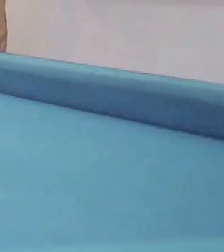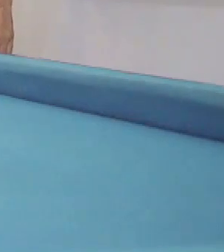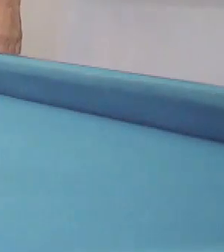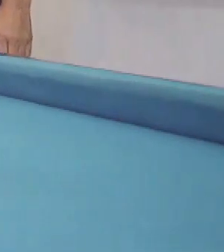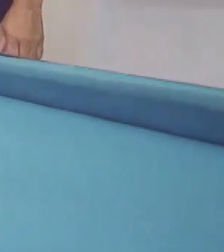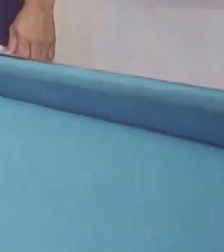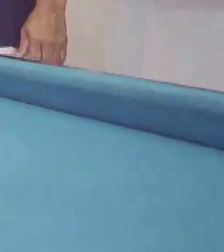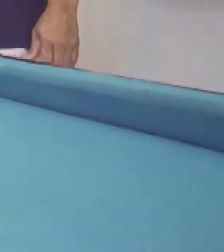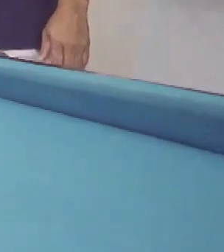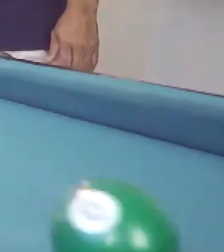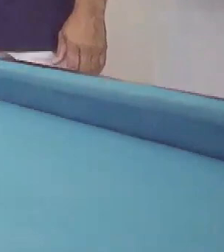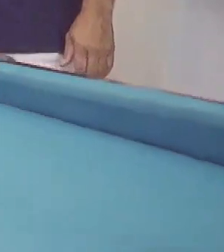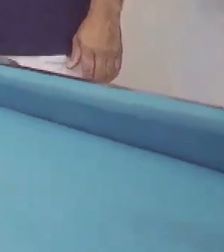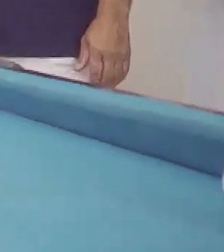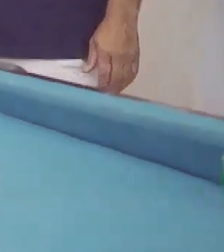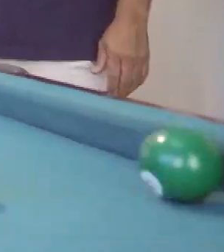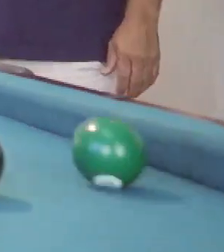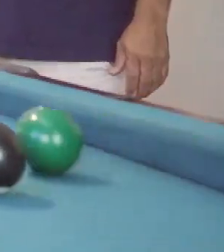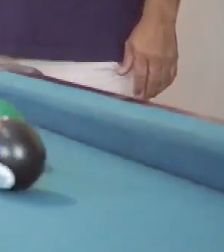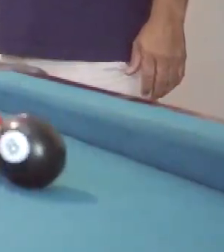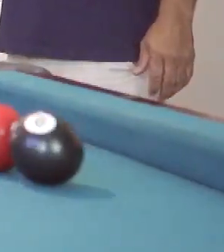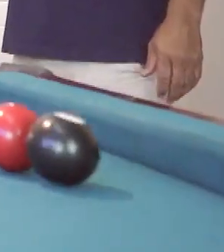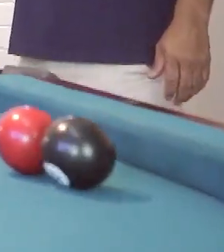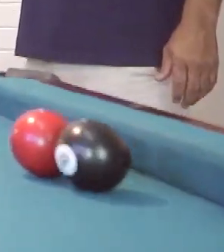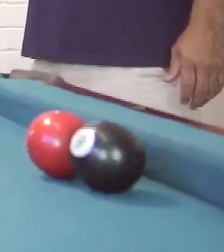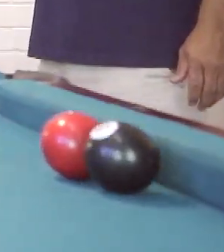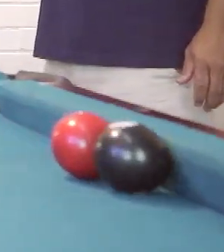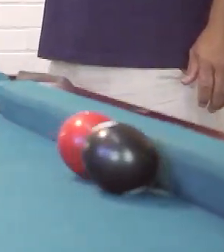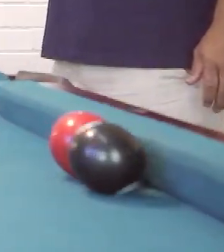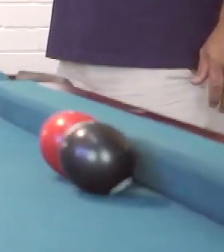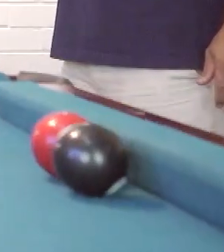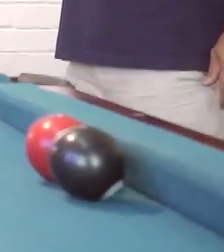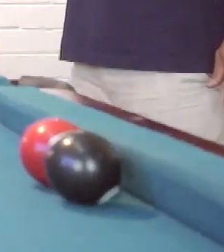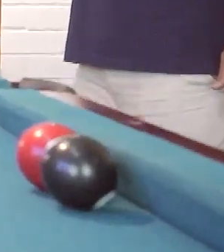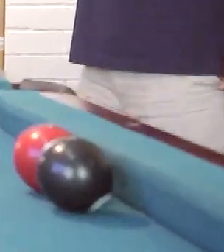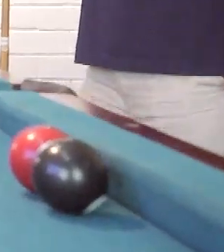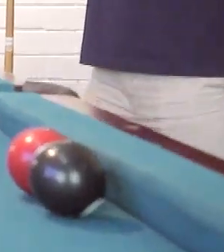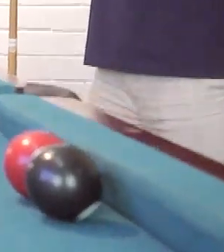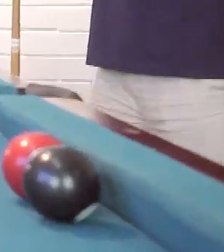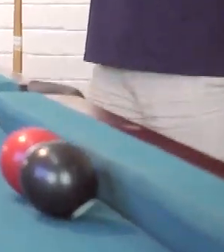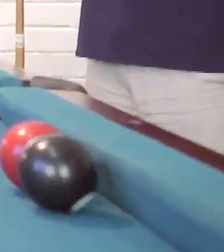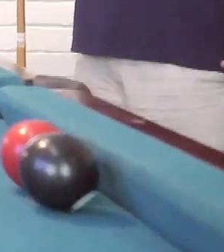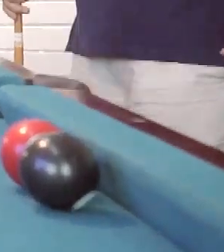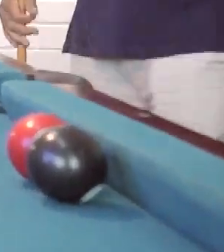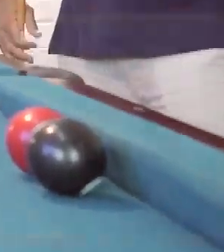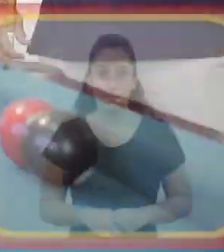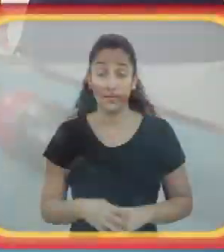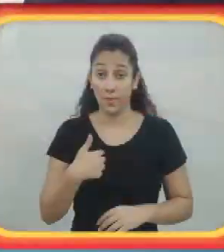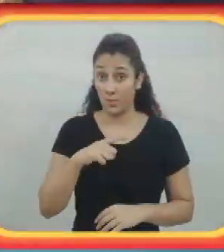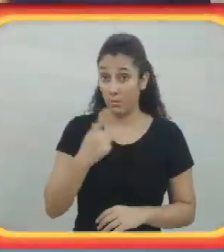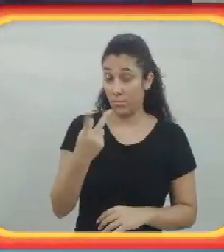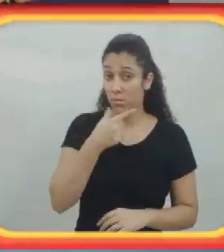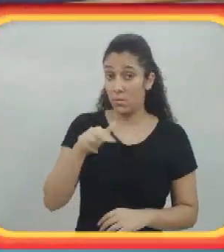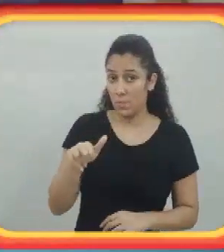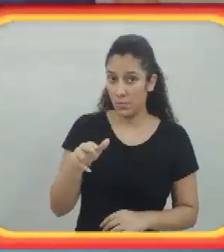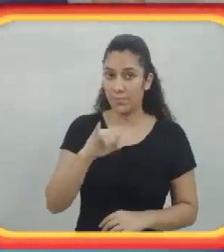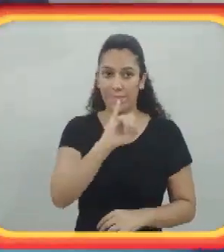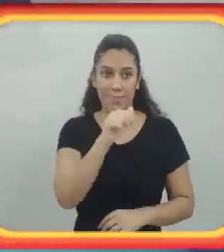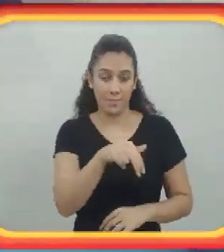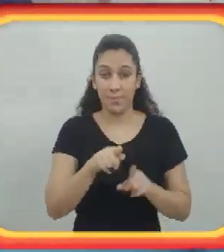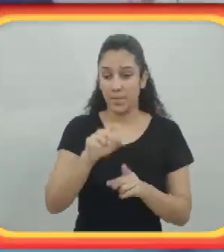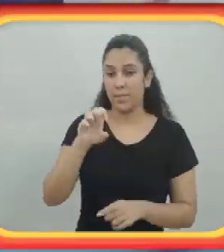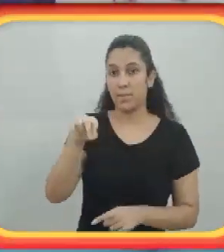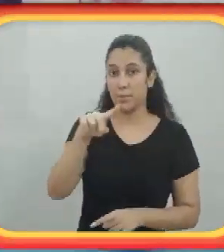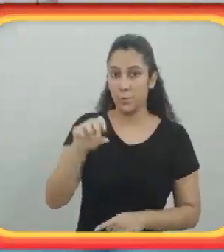melhor. Sala de jogos. Adolescente, Lucas e Luiz Felipe em volta de uma mesa de sinuca. Lucas dá uma tacada e espalha as bolas. Tenho 2 irmãos, o